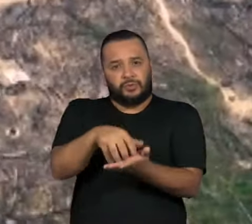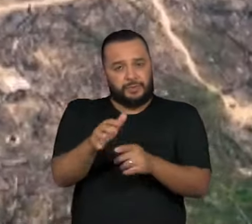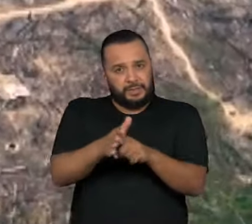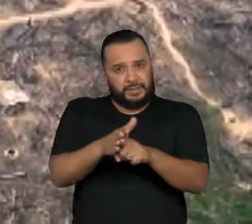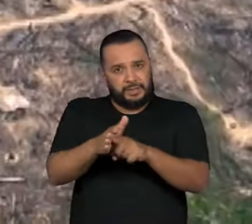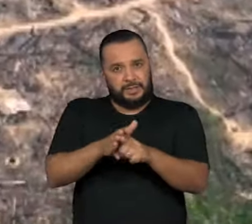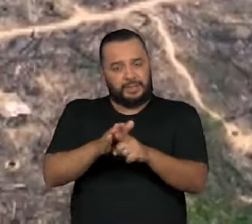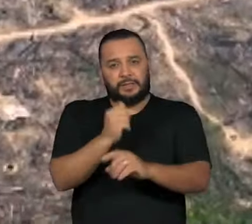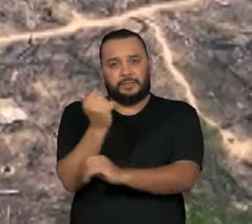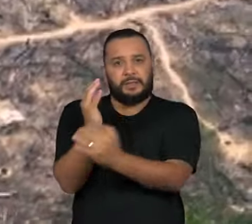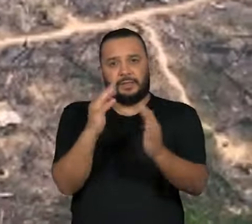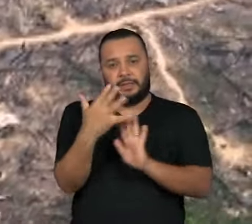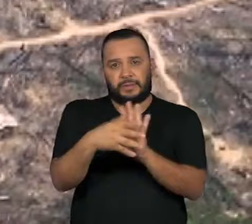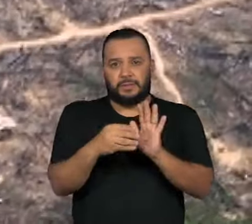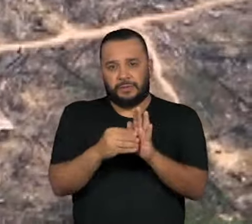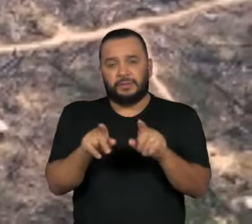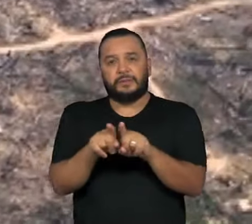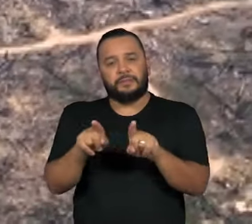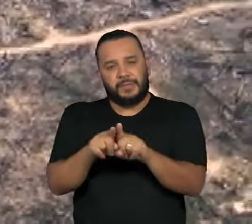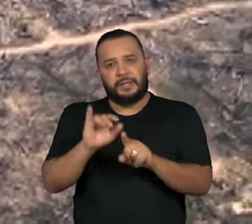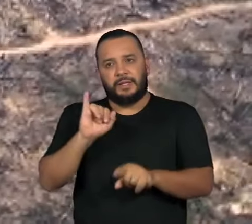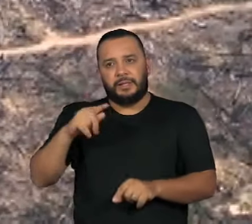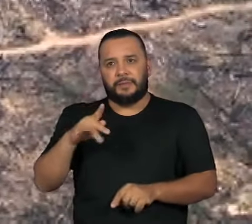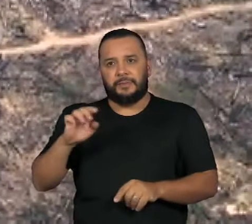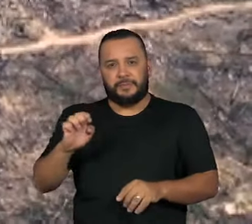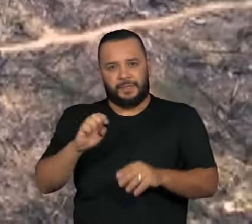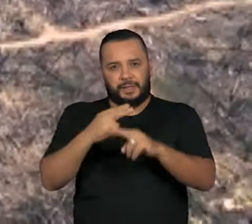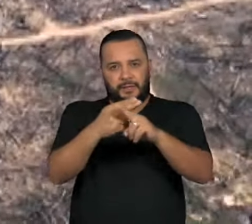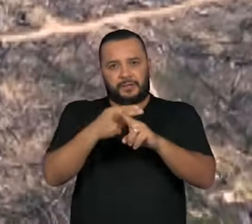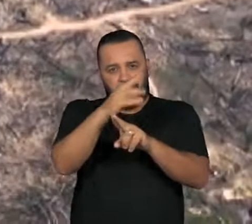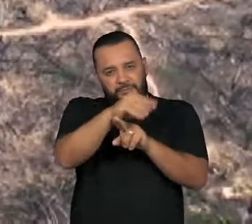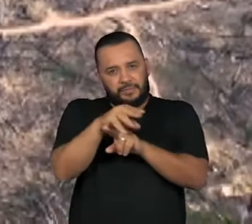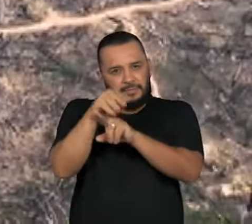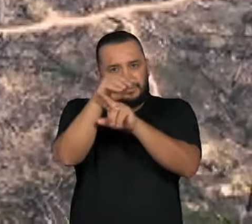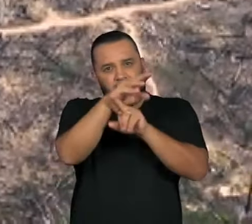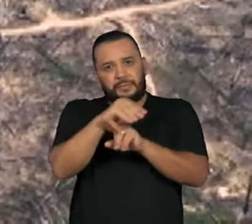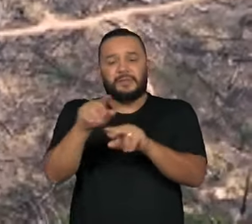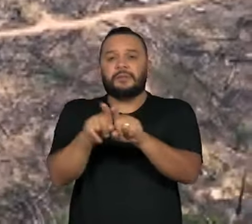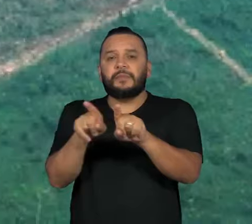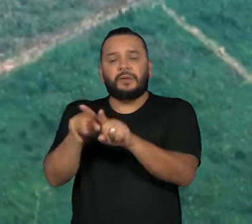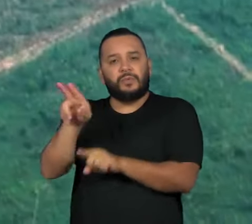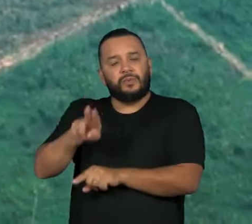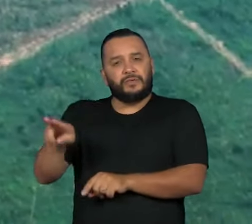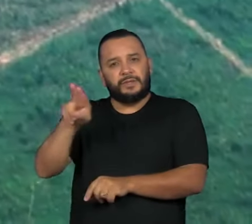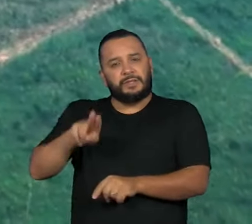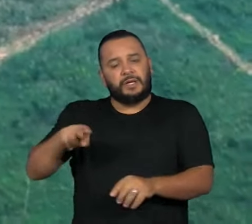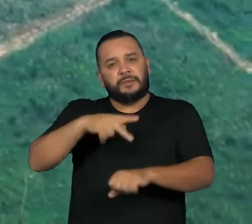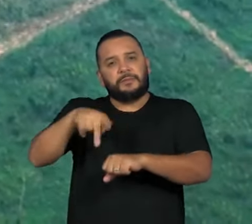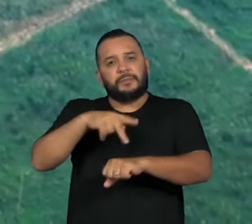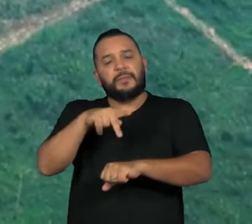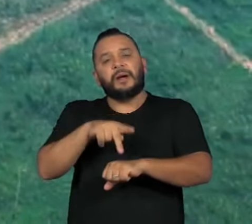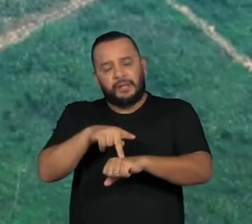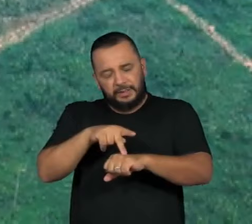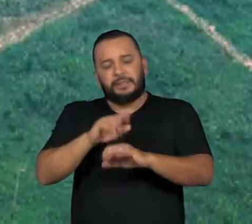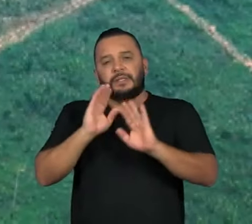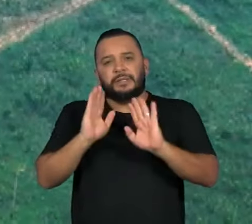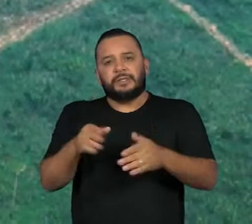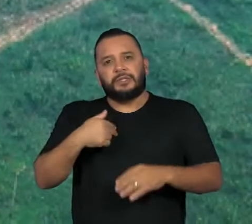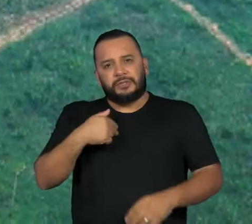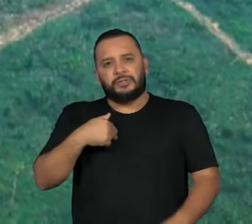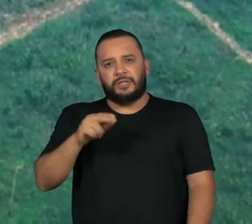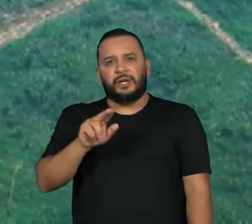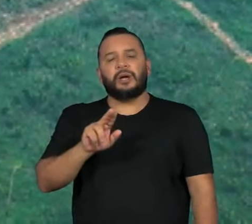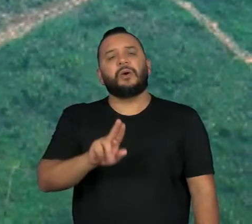Instituto Nacional de Pesquisas Espaciais e Universidade de Lancaster, no Reino Unido. Foram analisados dados, imagens